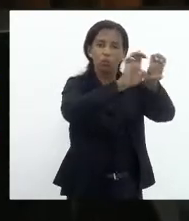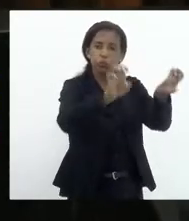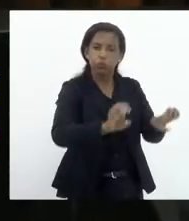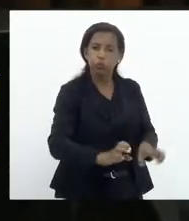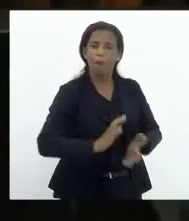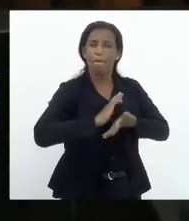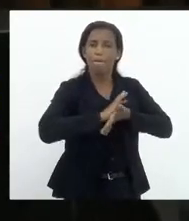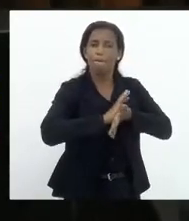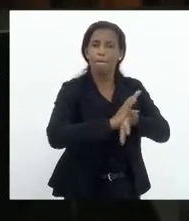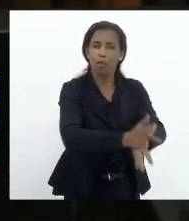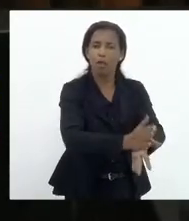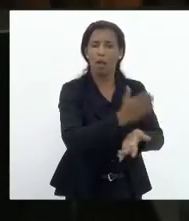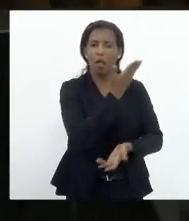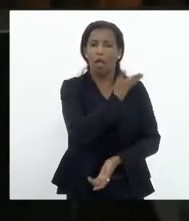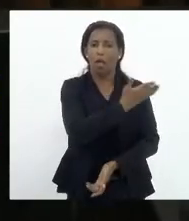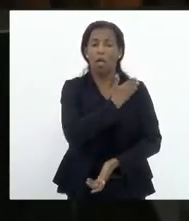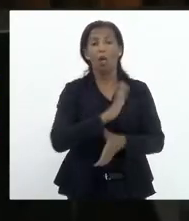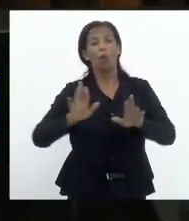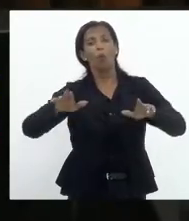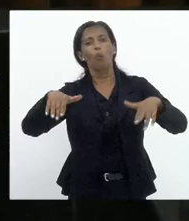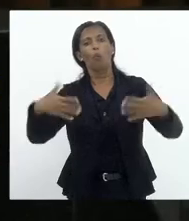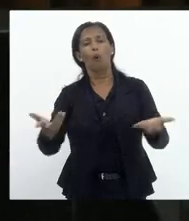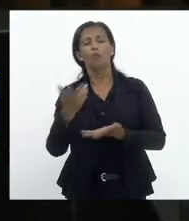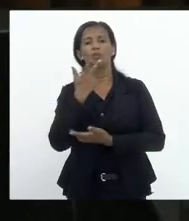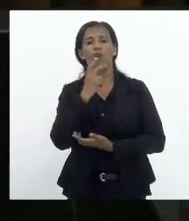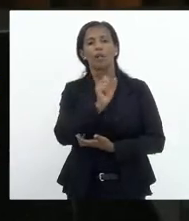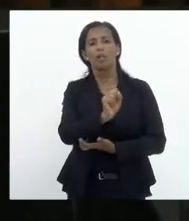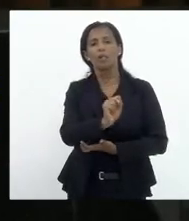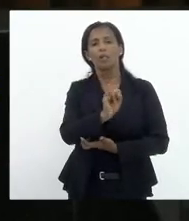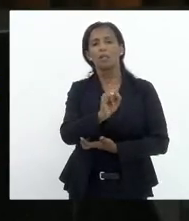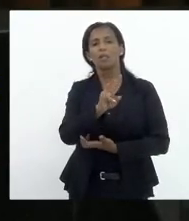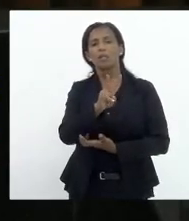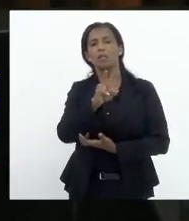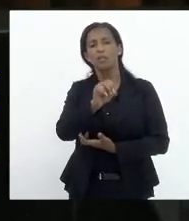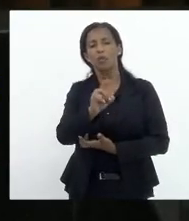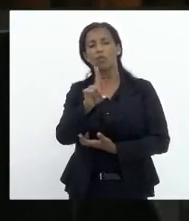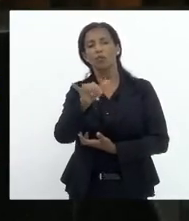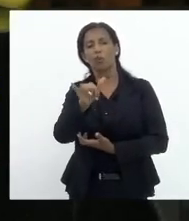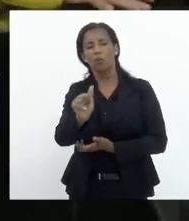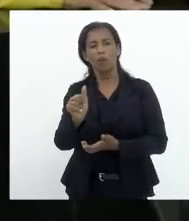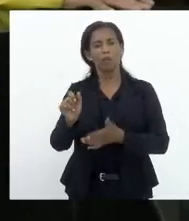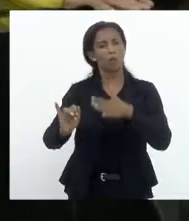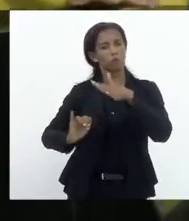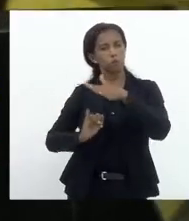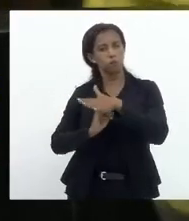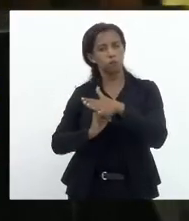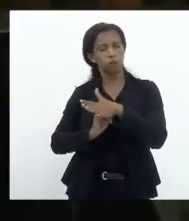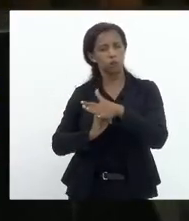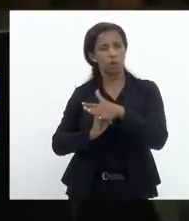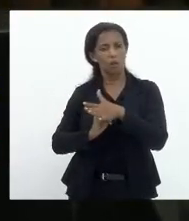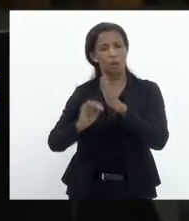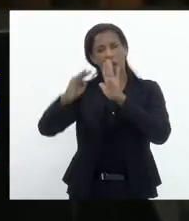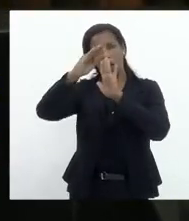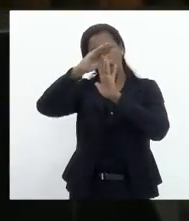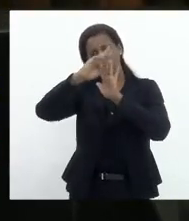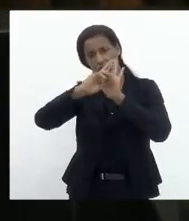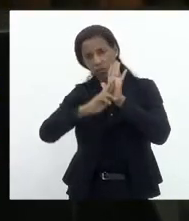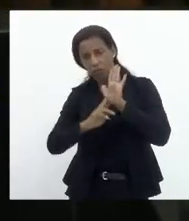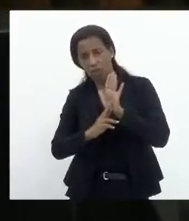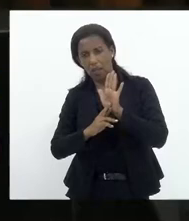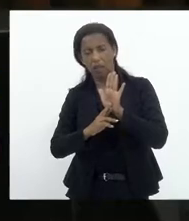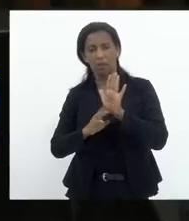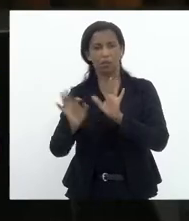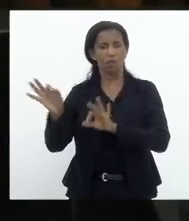racista como nos fala Silvio de Almeida As instituições de mecanismos regras e padrões os e